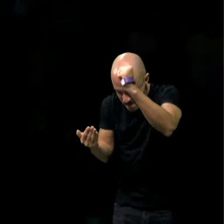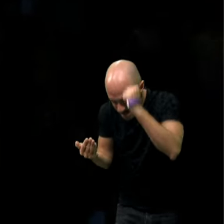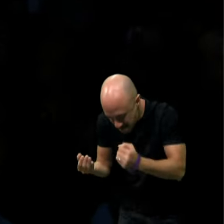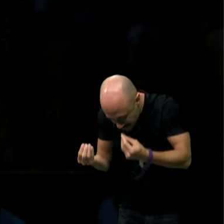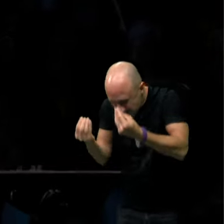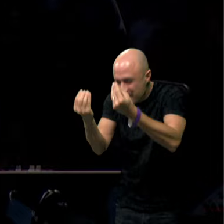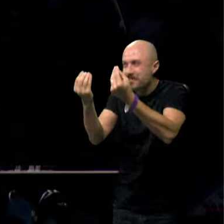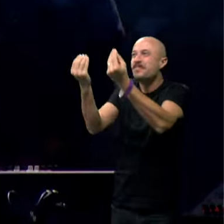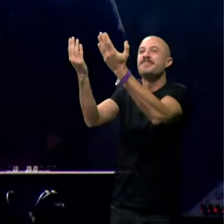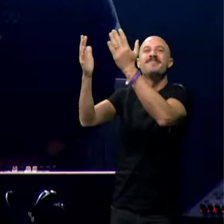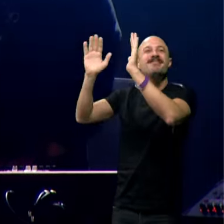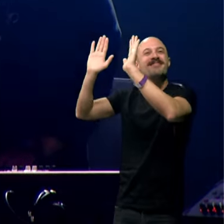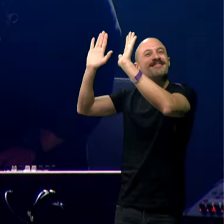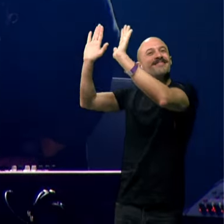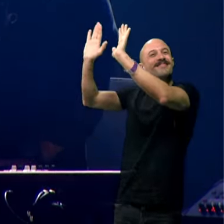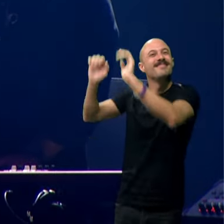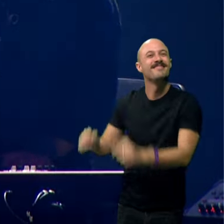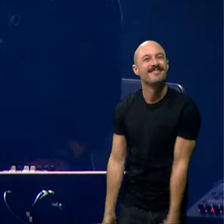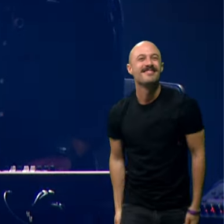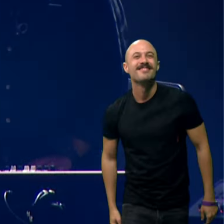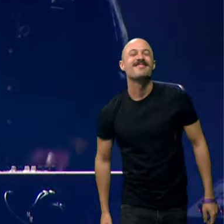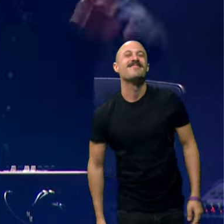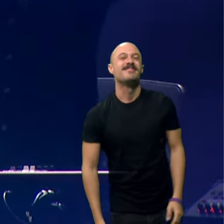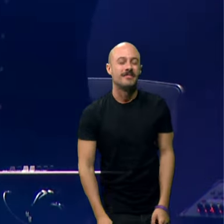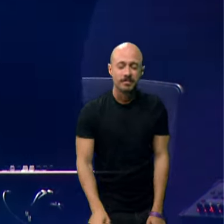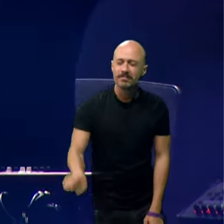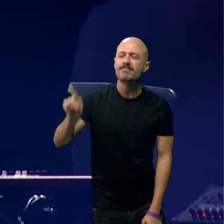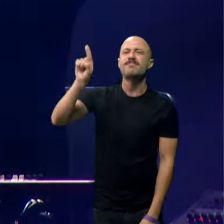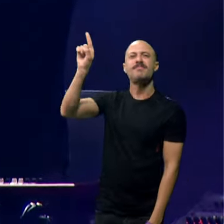e o poder. Ao que está,